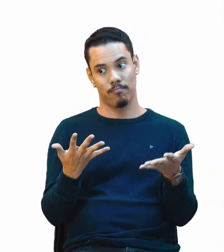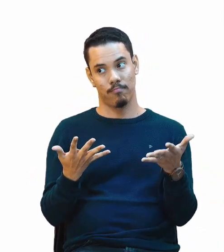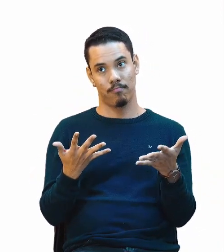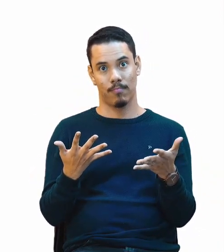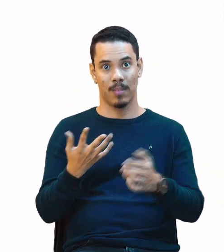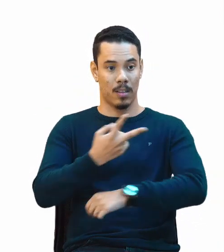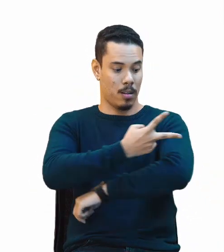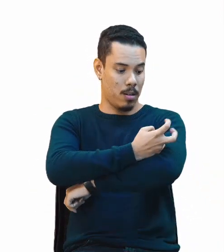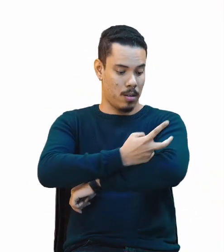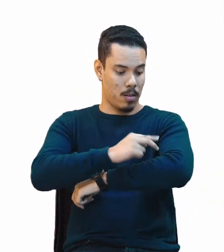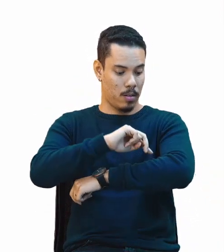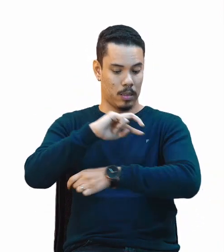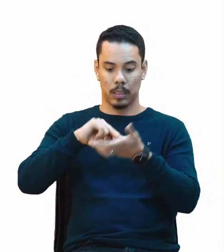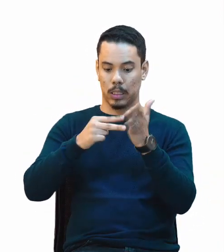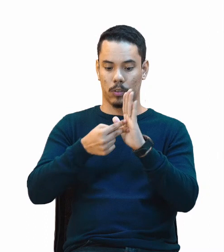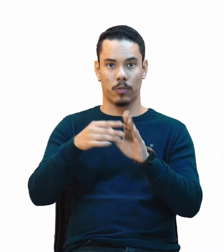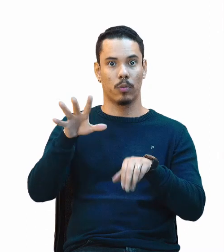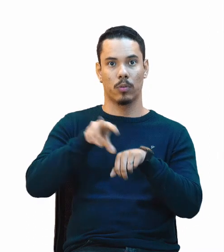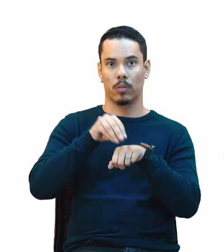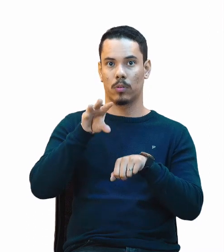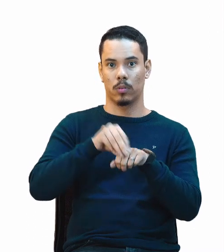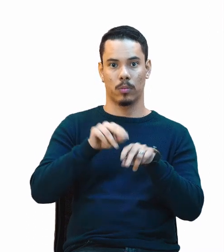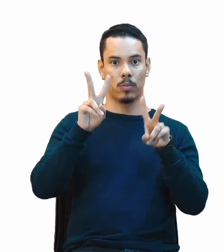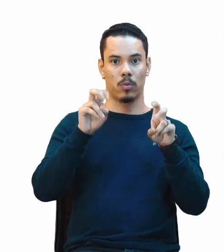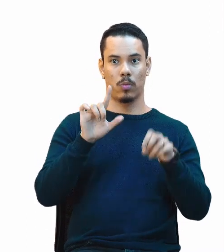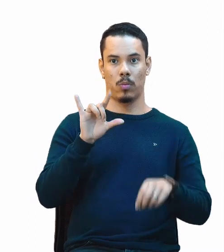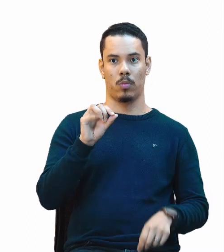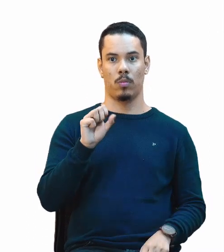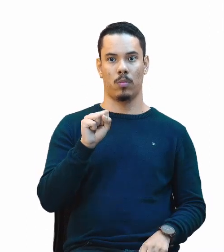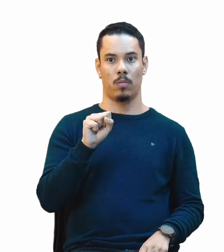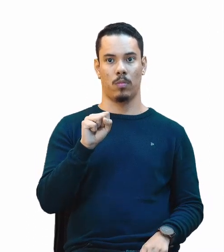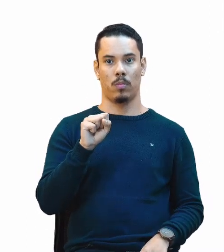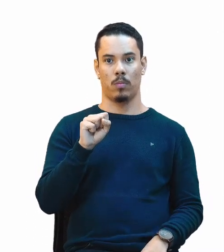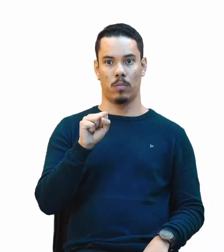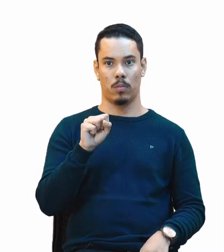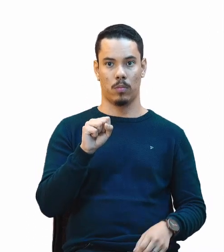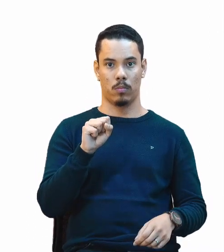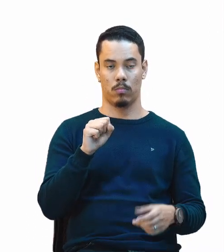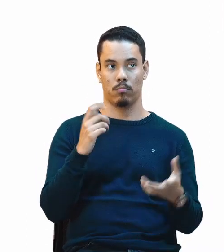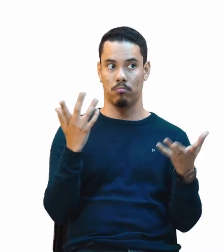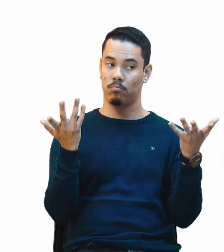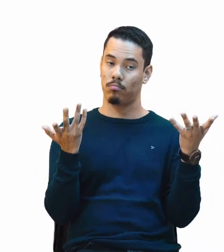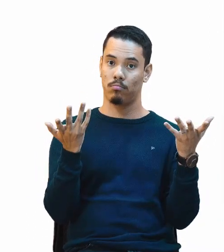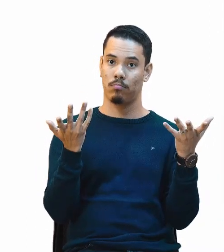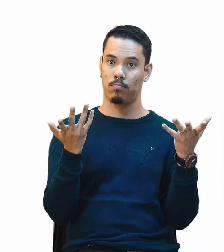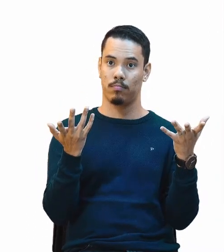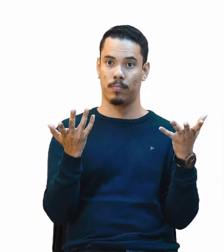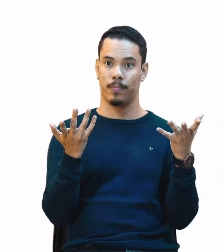conhecimento, a abordagem do conhecimento sobre o logos. Aqui vamos dizer que é razão, né?